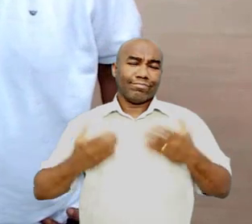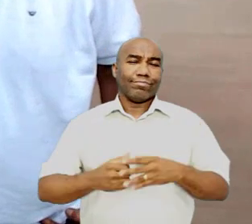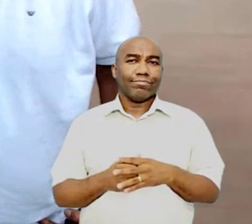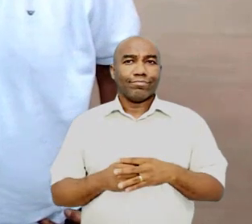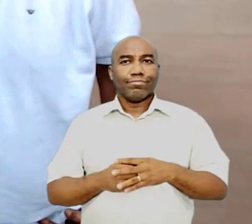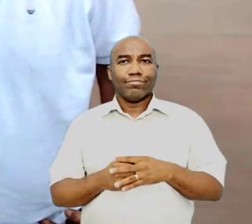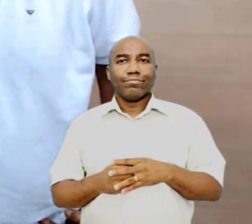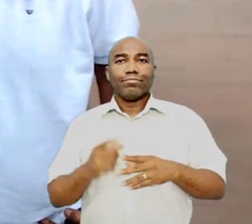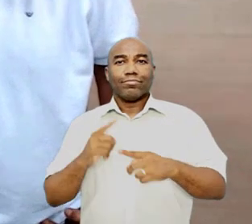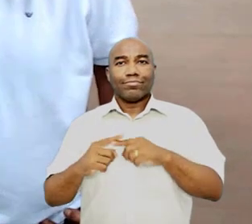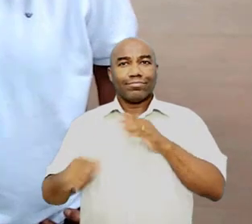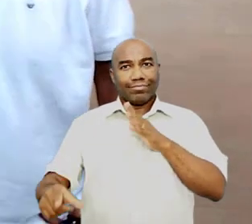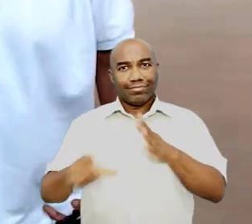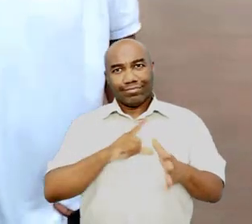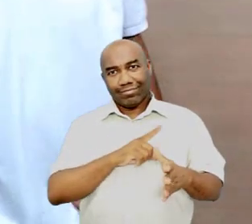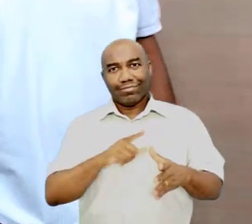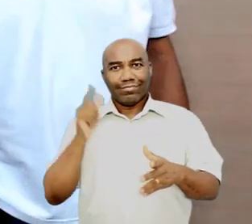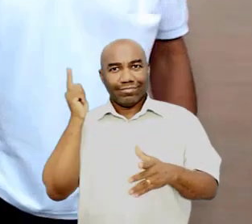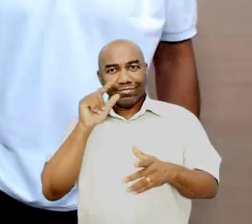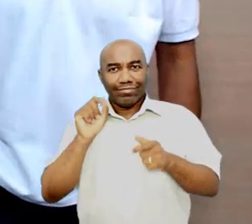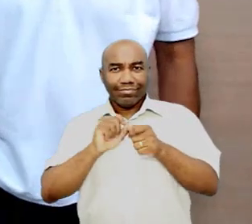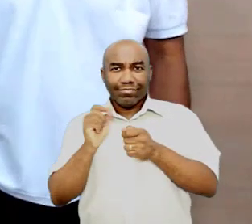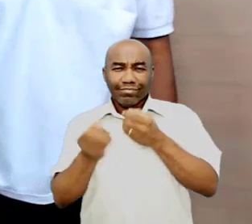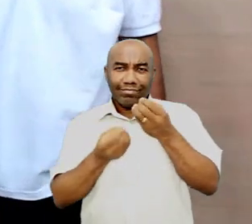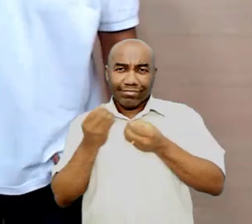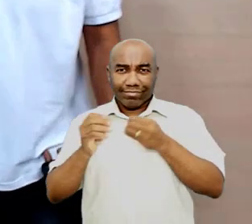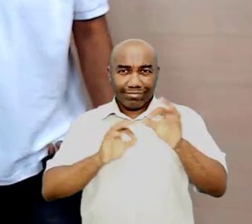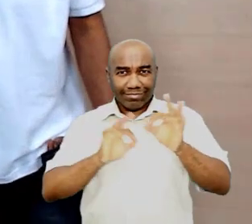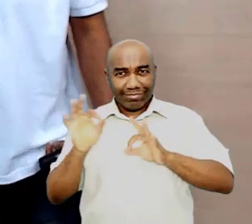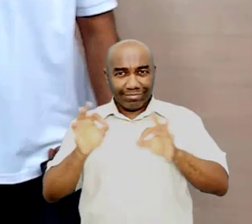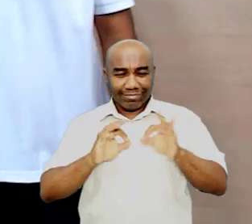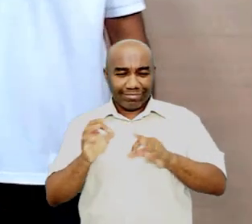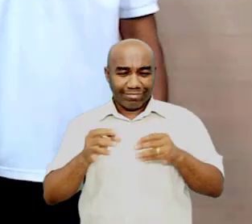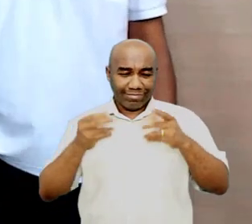Igualzinho o vírus da gripe? Sim.